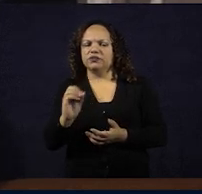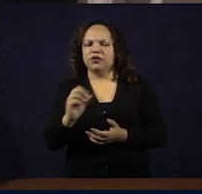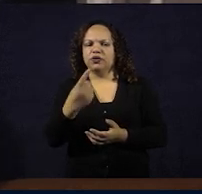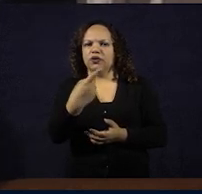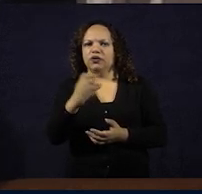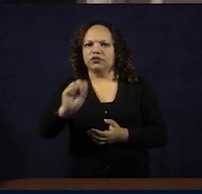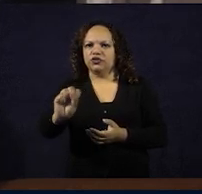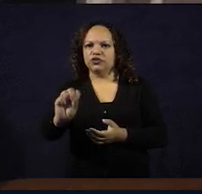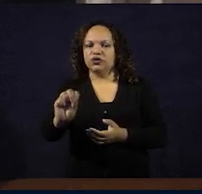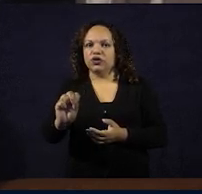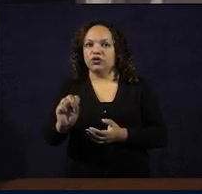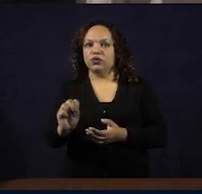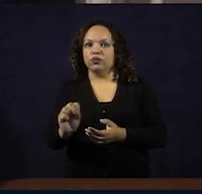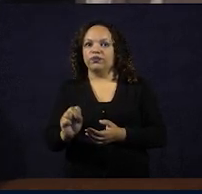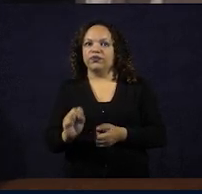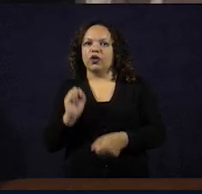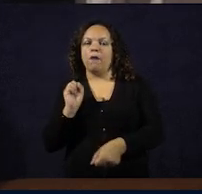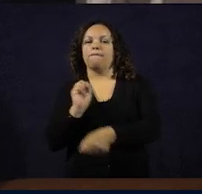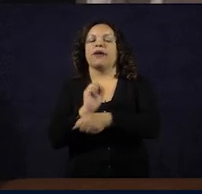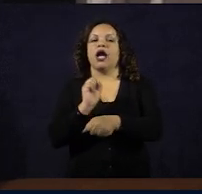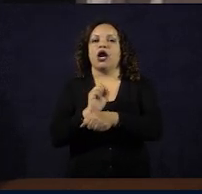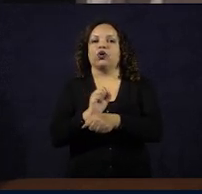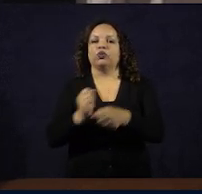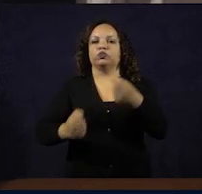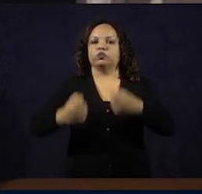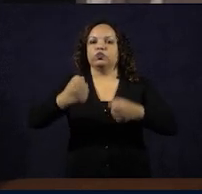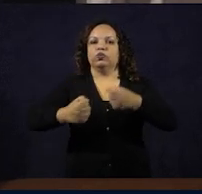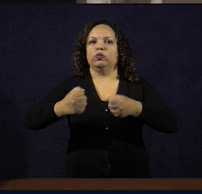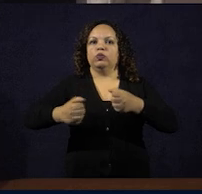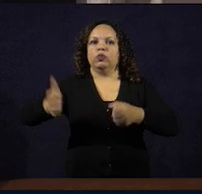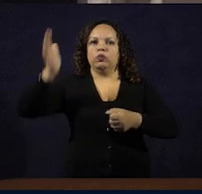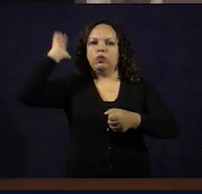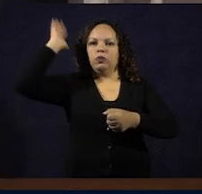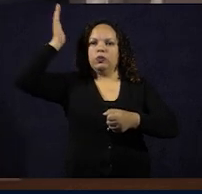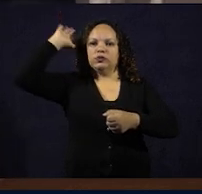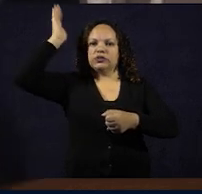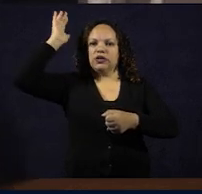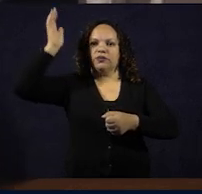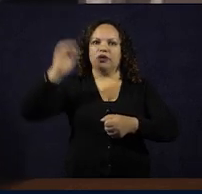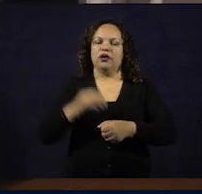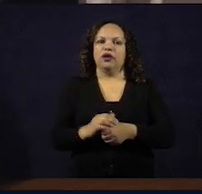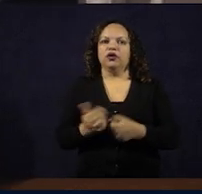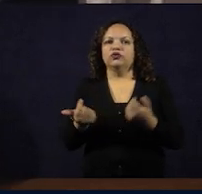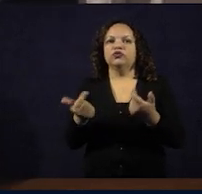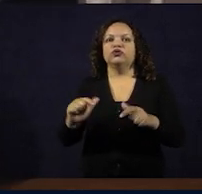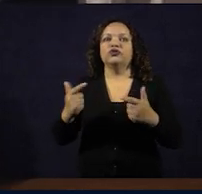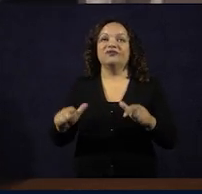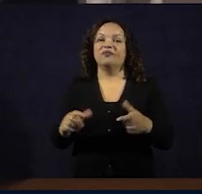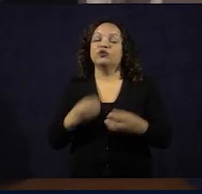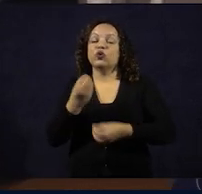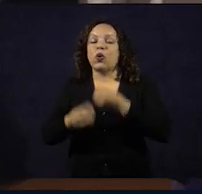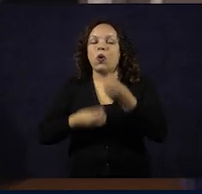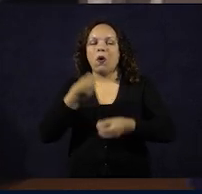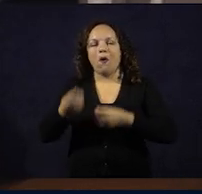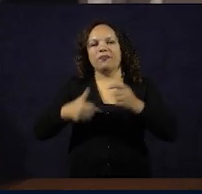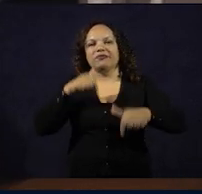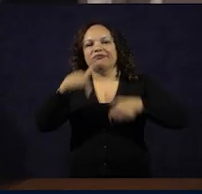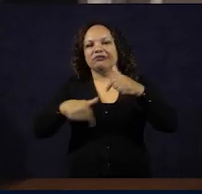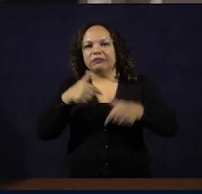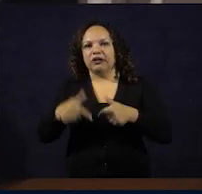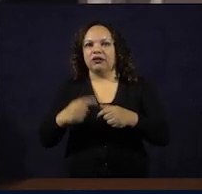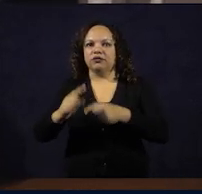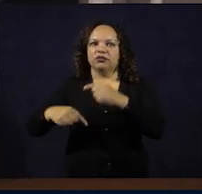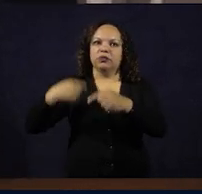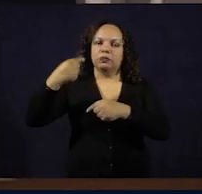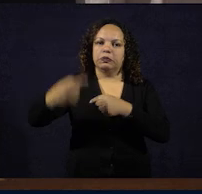veio a greve dos caminhoneiros E aí não tivemos condições de fazer operação depois